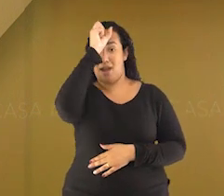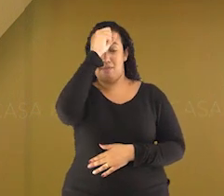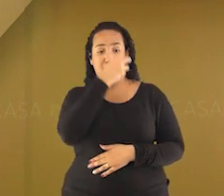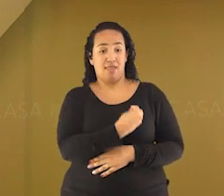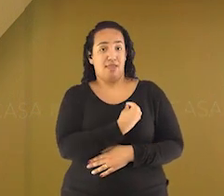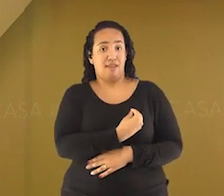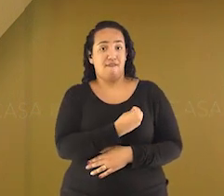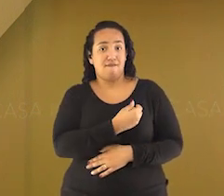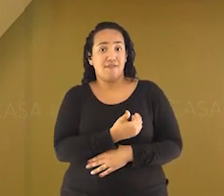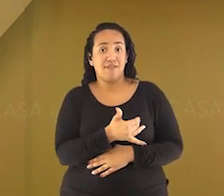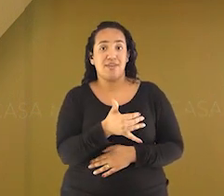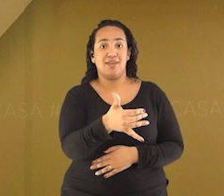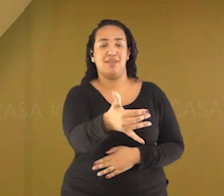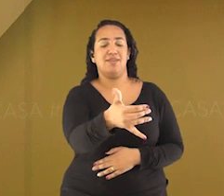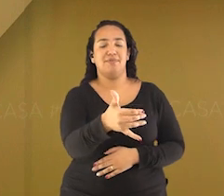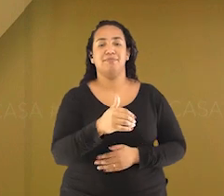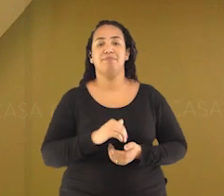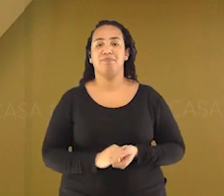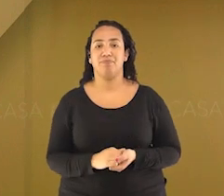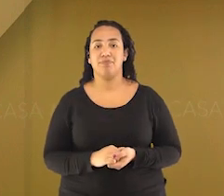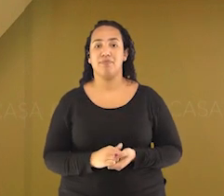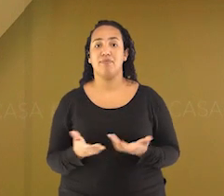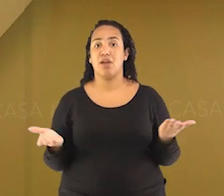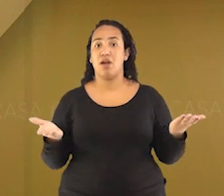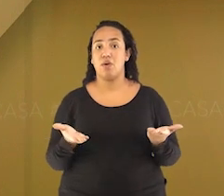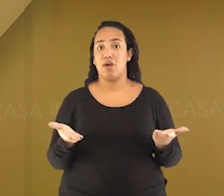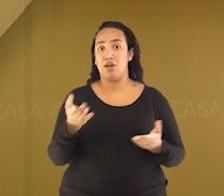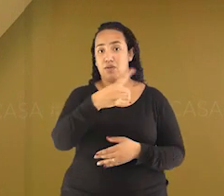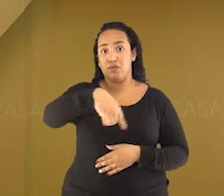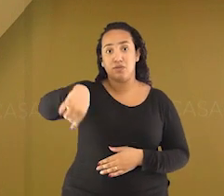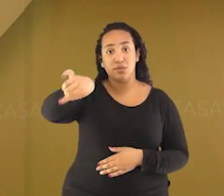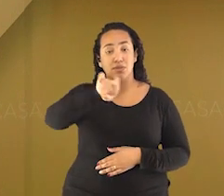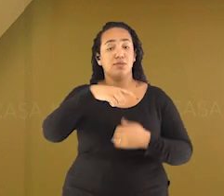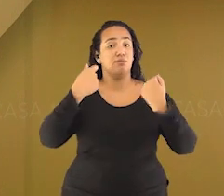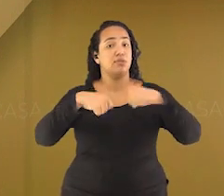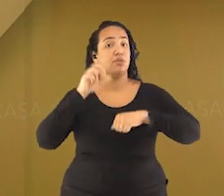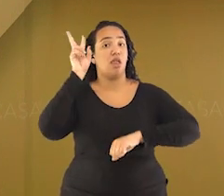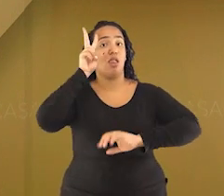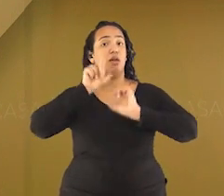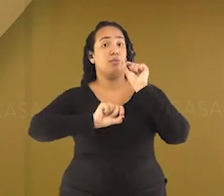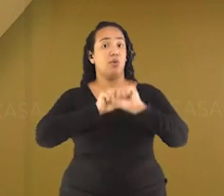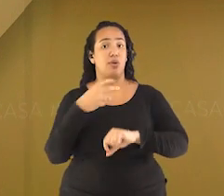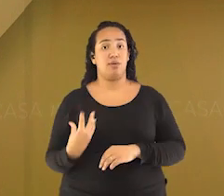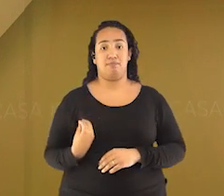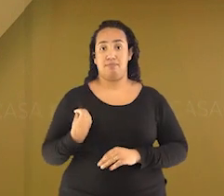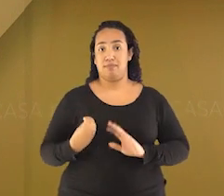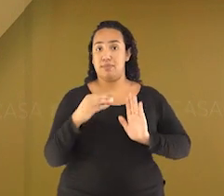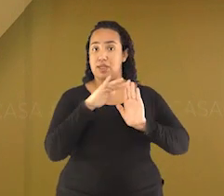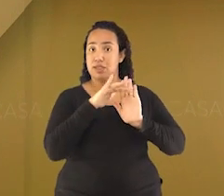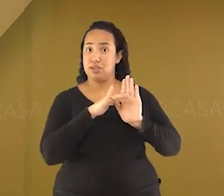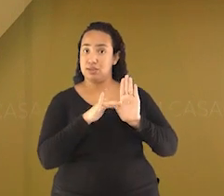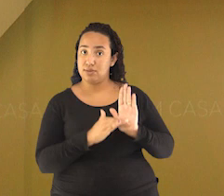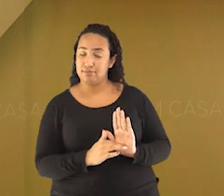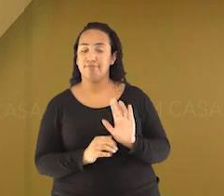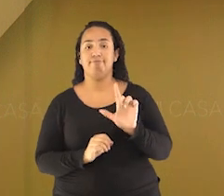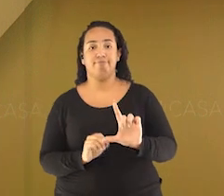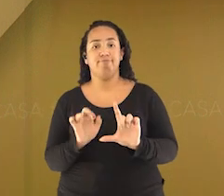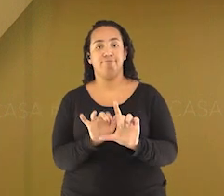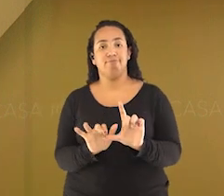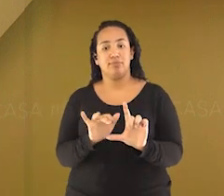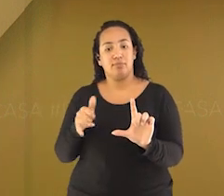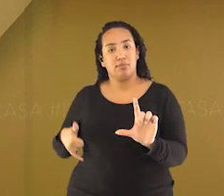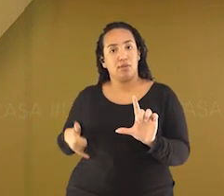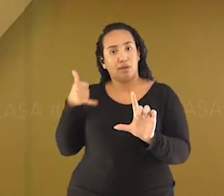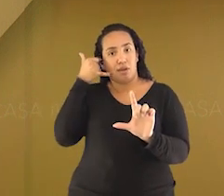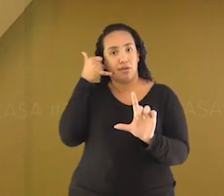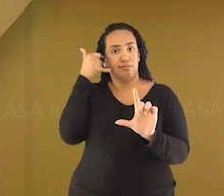vida. E estudante, não se esqueça de registrar presença em nossa aula, tá? O QR Code está aqui na tela, você pode apontar a câmera do seu celular para ele e